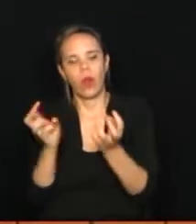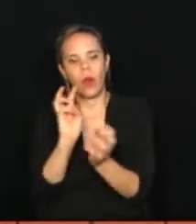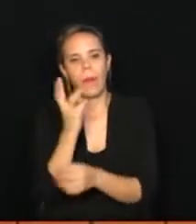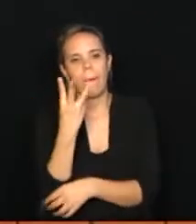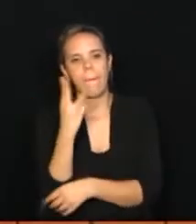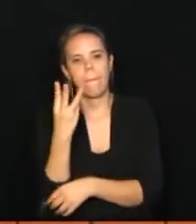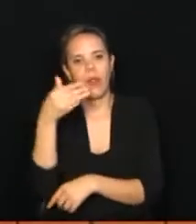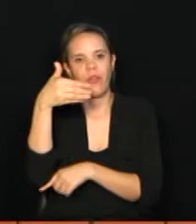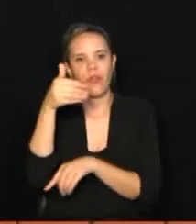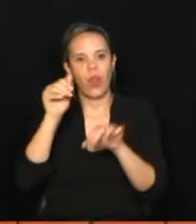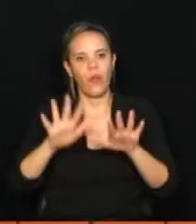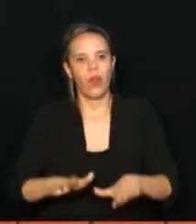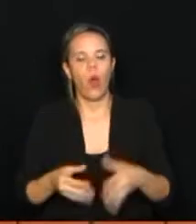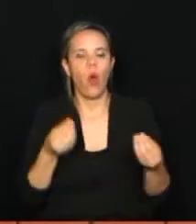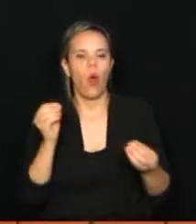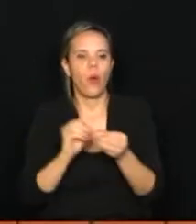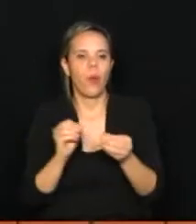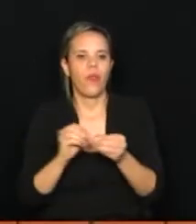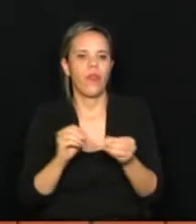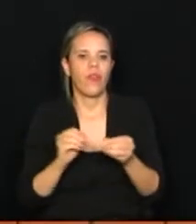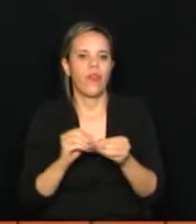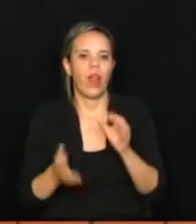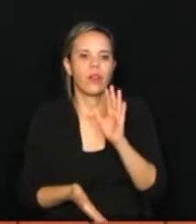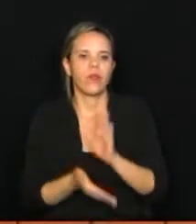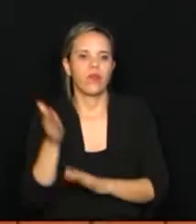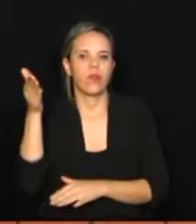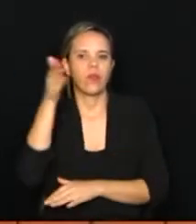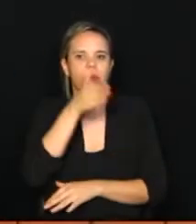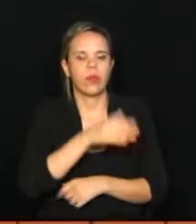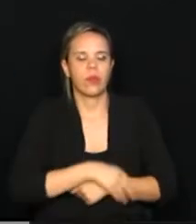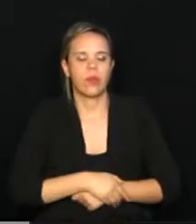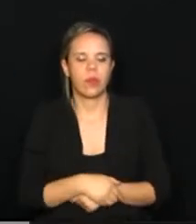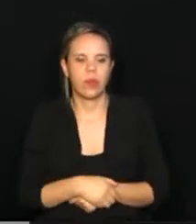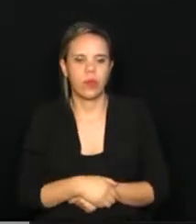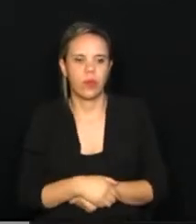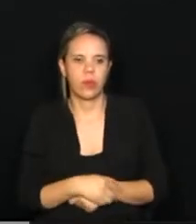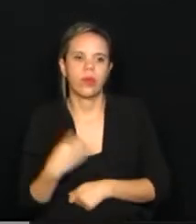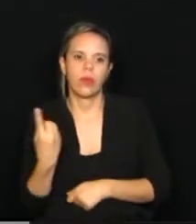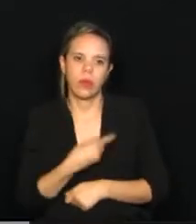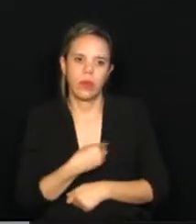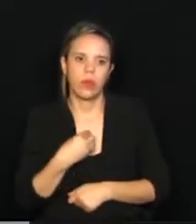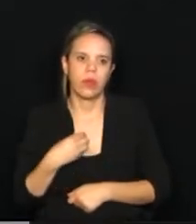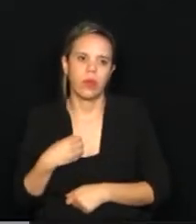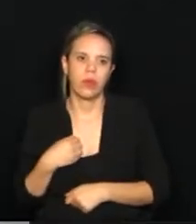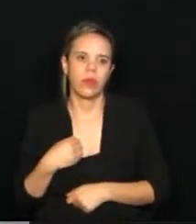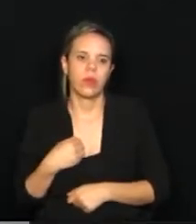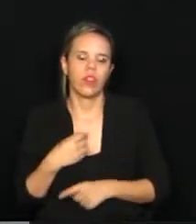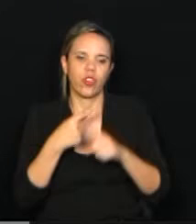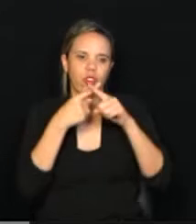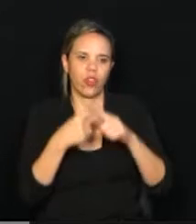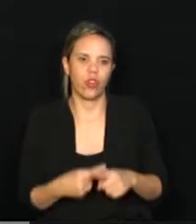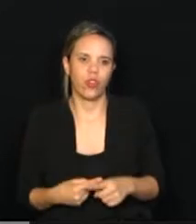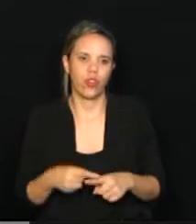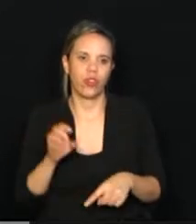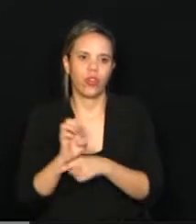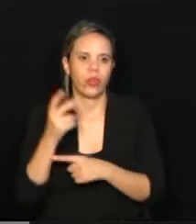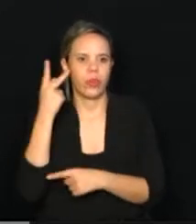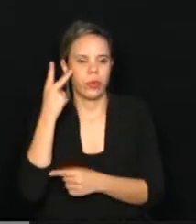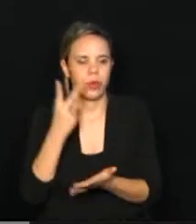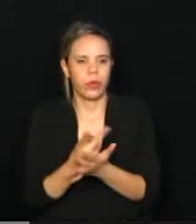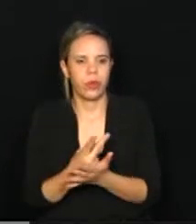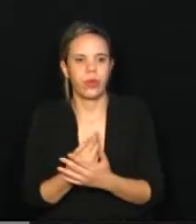em hotel, como é que funciona essa logística? A gente fica, quando é jogo aqui no estádio de São Paulo